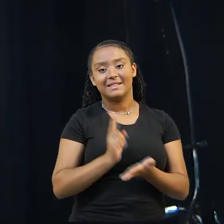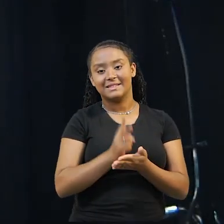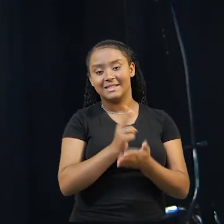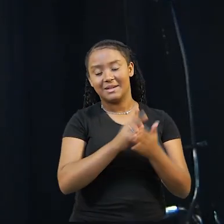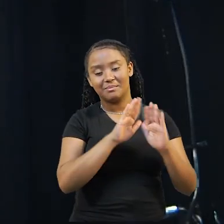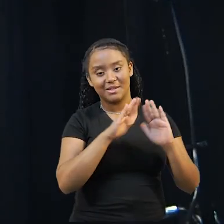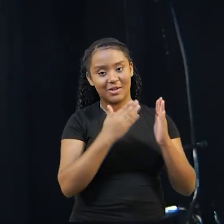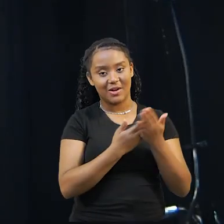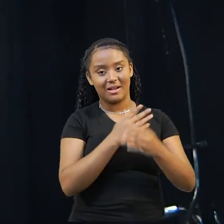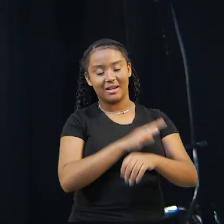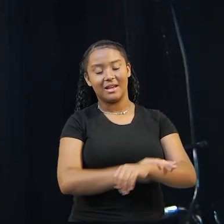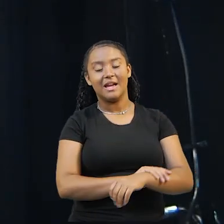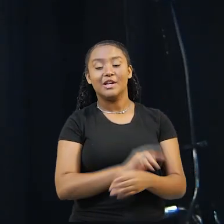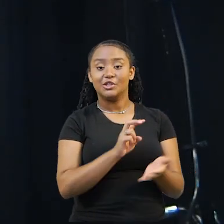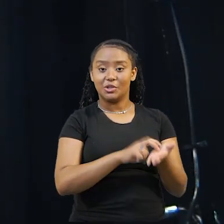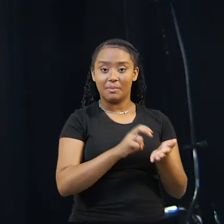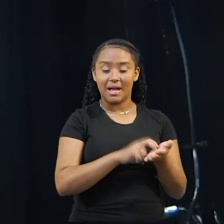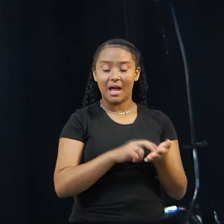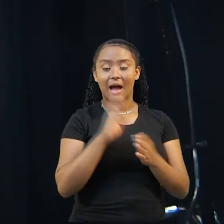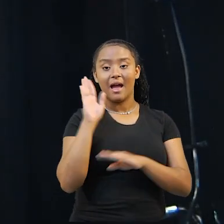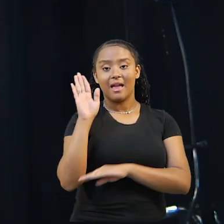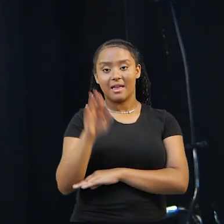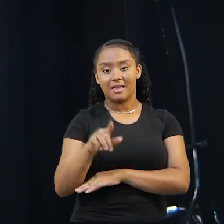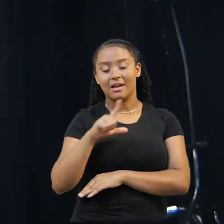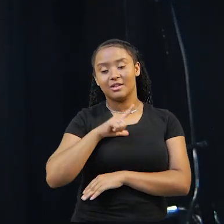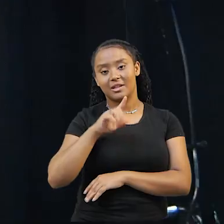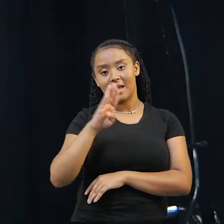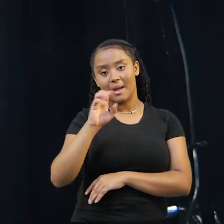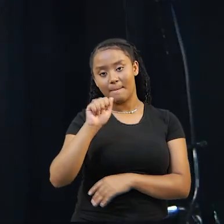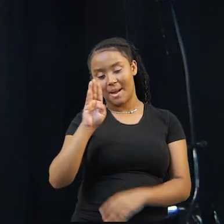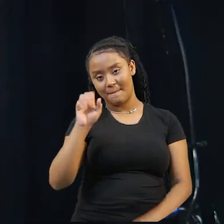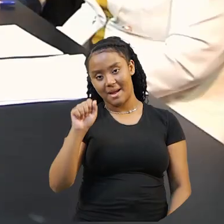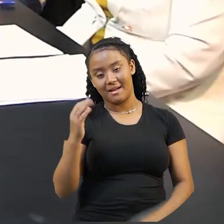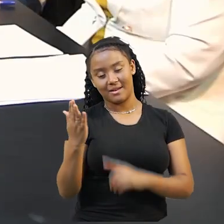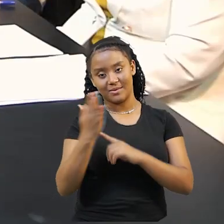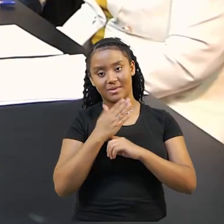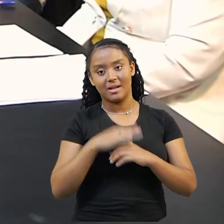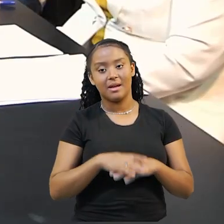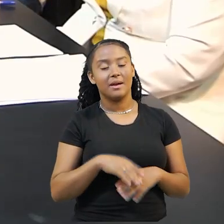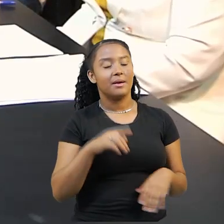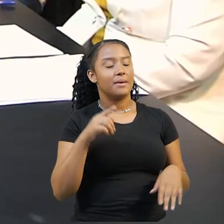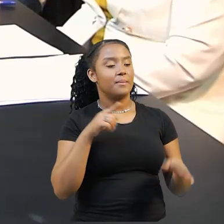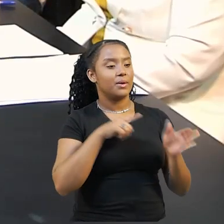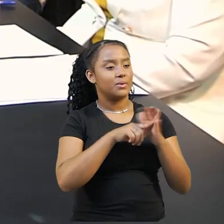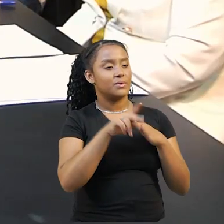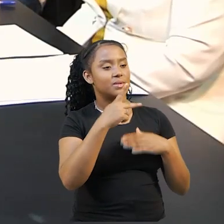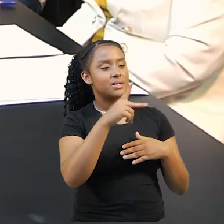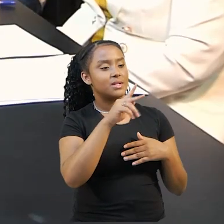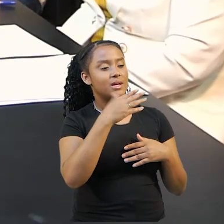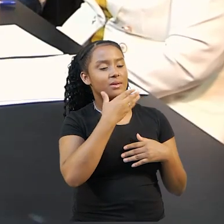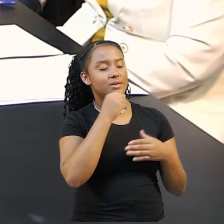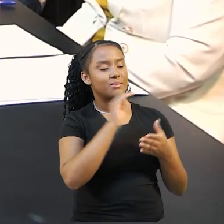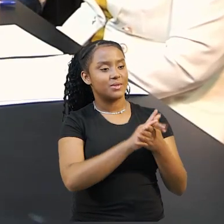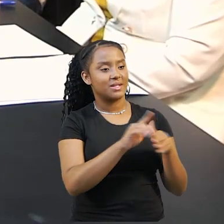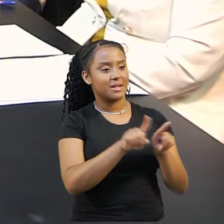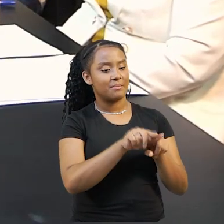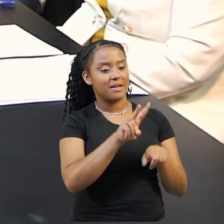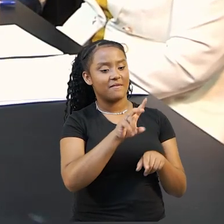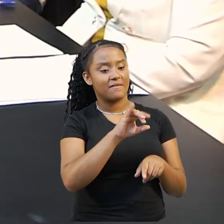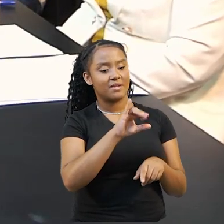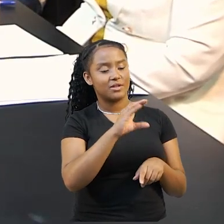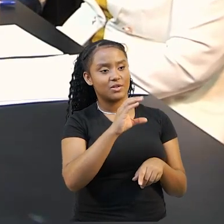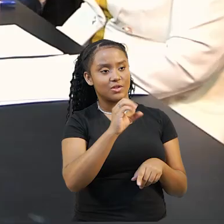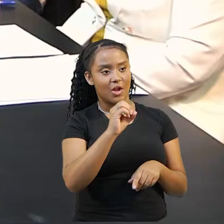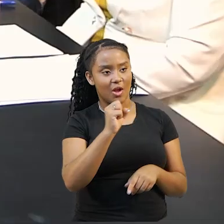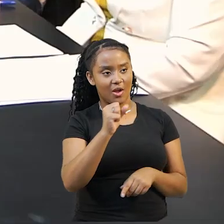de tarde ele tem uma moça, uma babá que ajuda. Sua esposa é de Viçosa também? Não, ele é de Barbacena, que também é